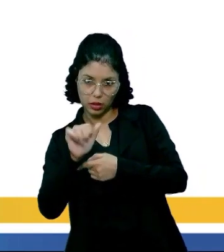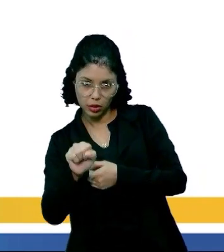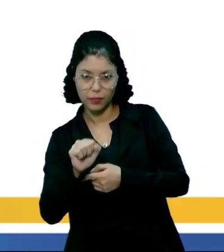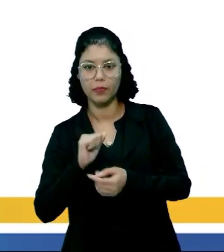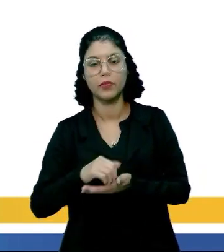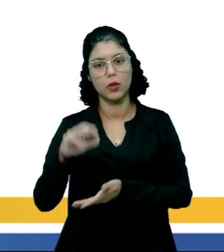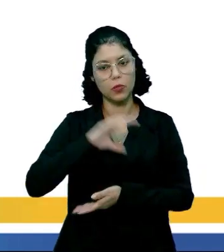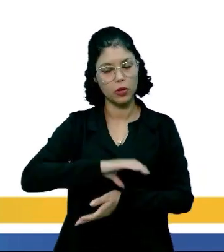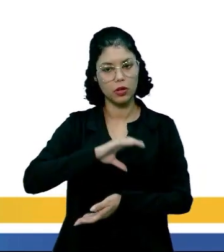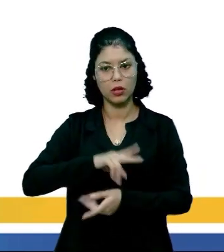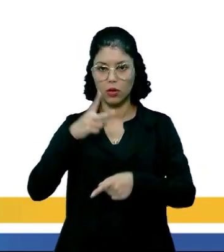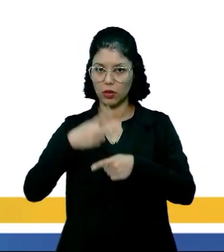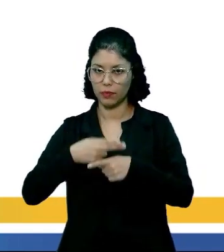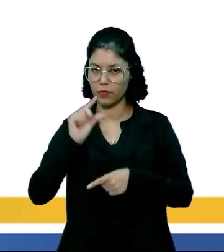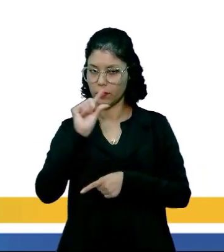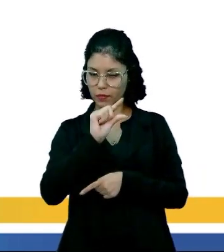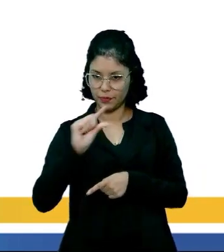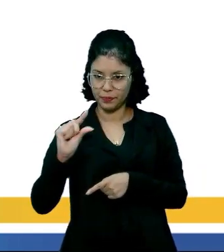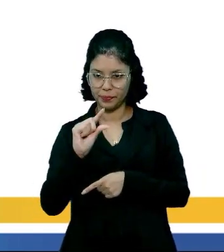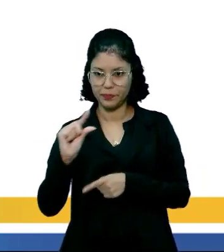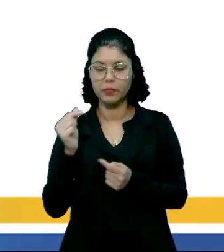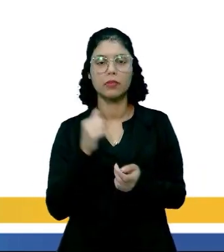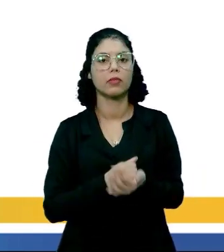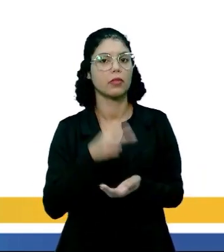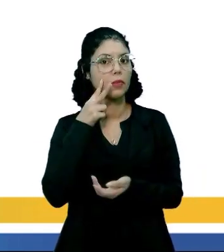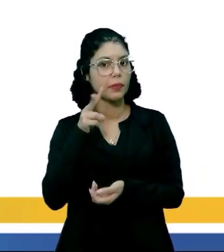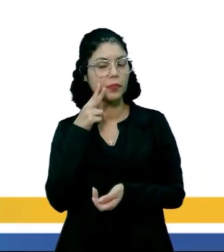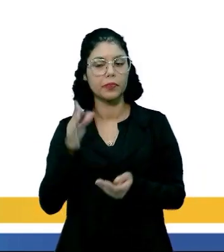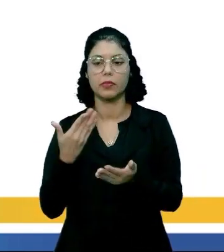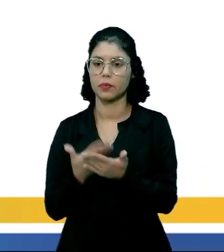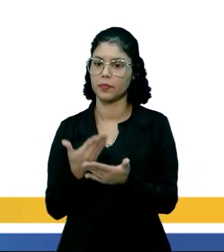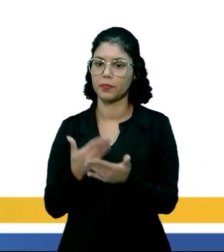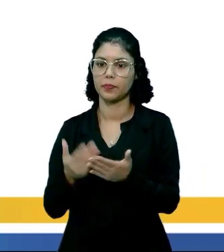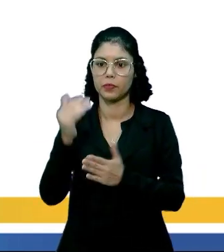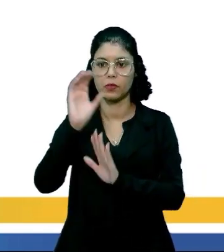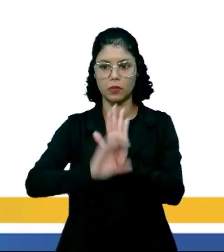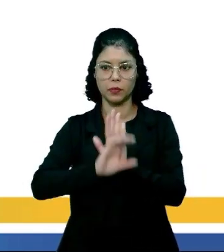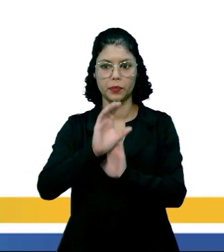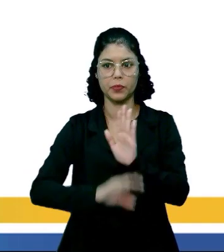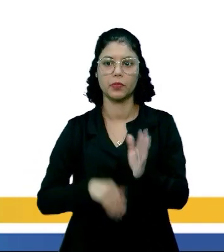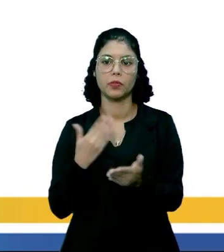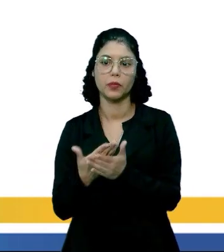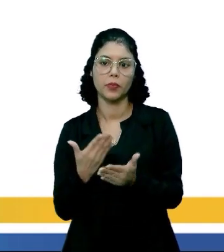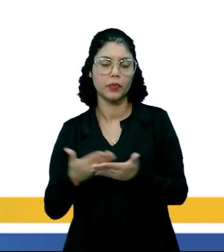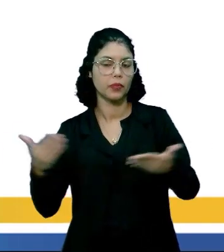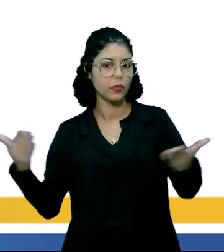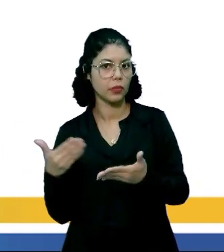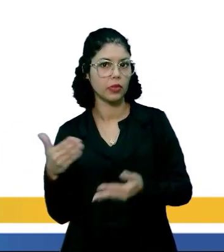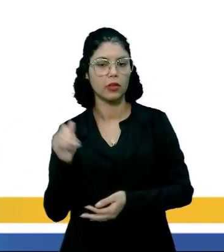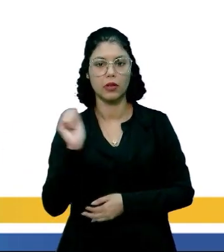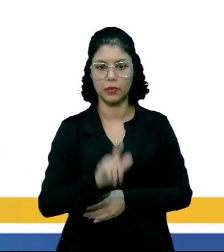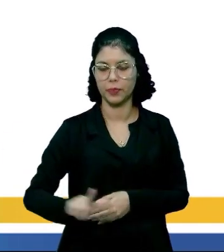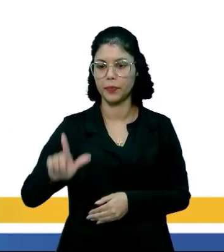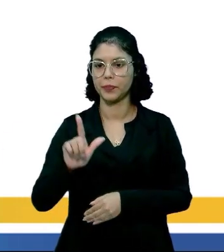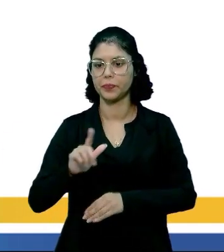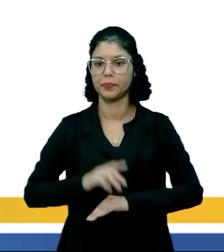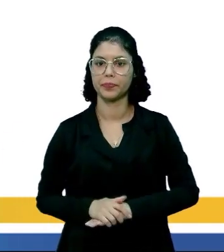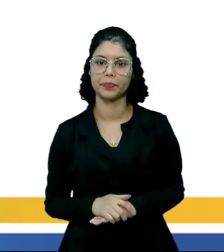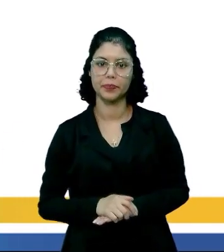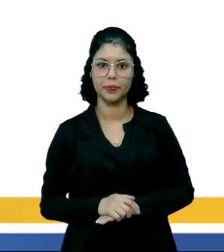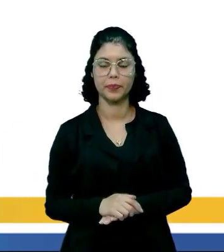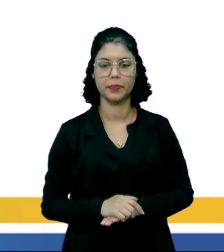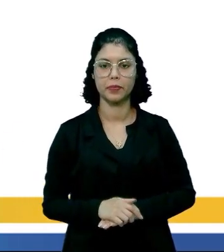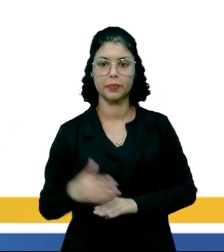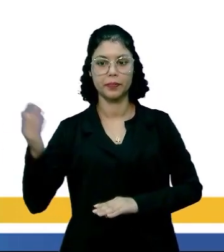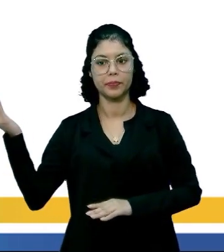eu só trouxe o recorte que nos interessa para essa definição, para essa aula de literatura, tá? Então,